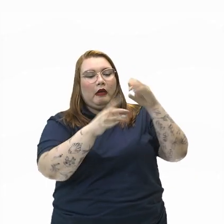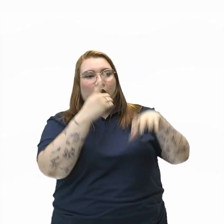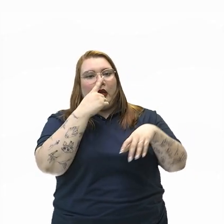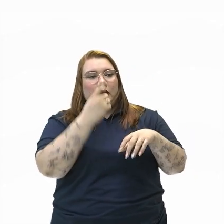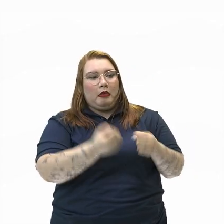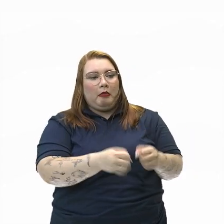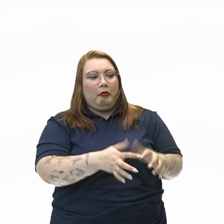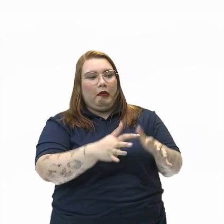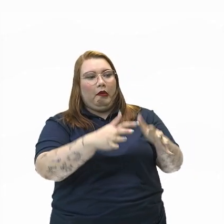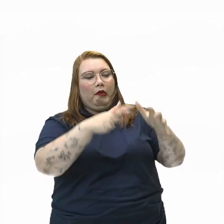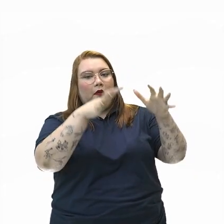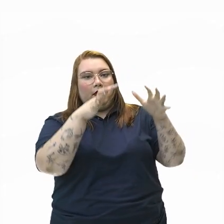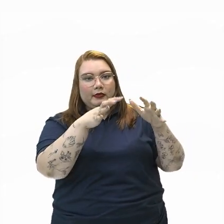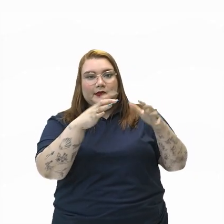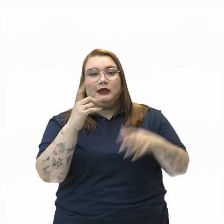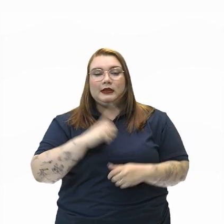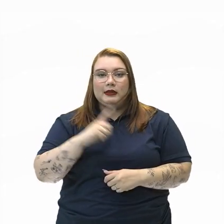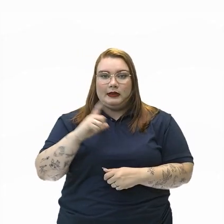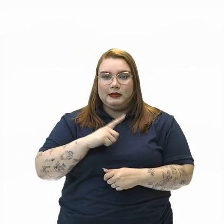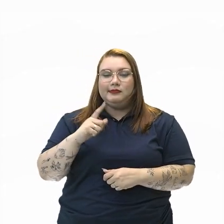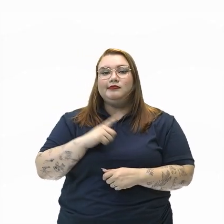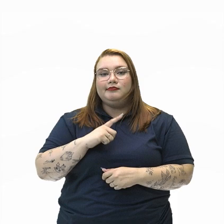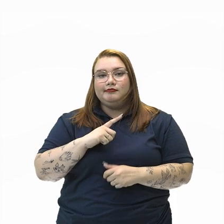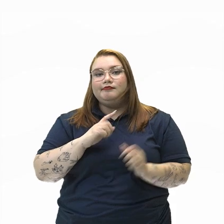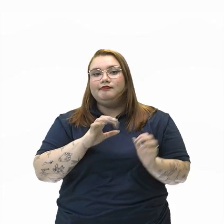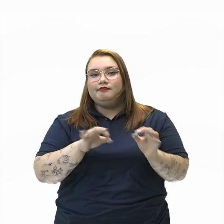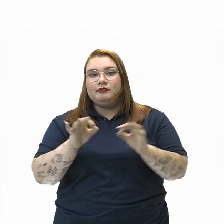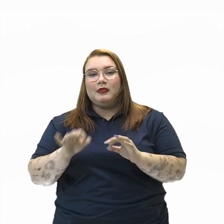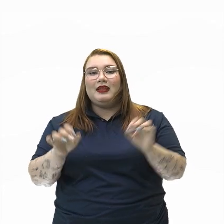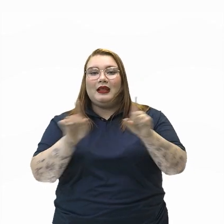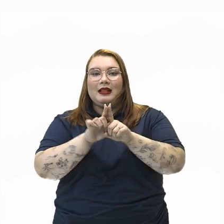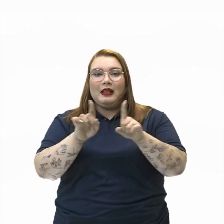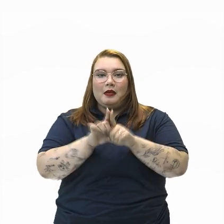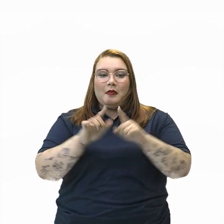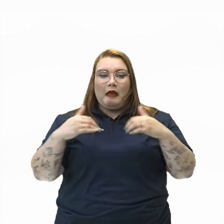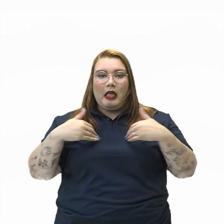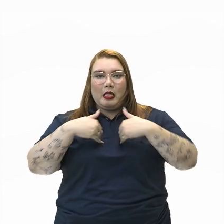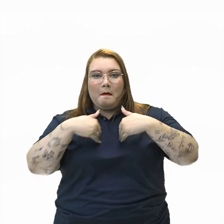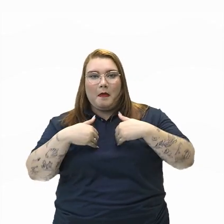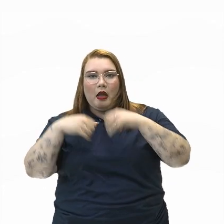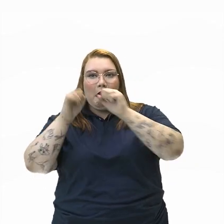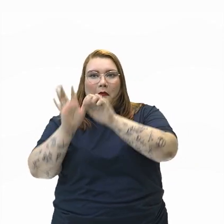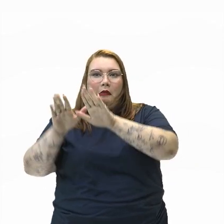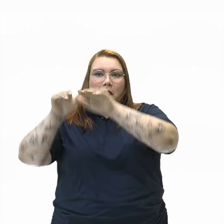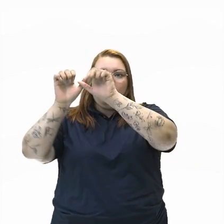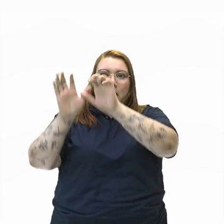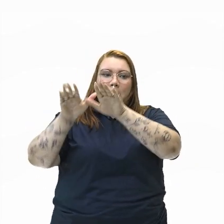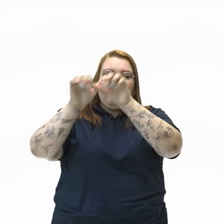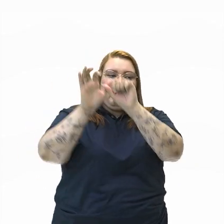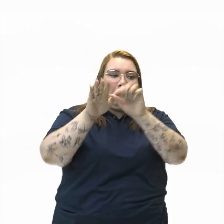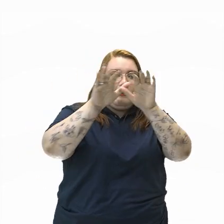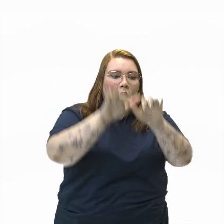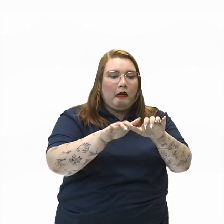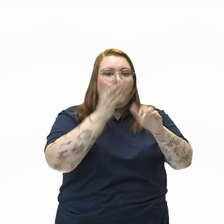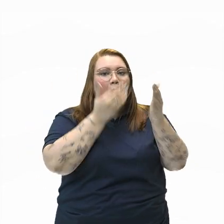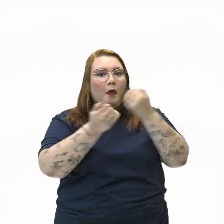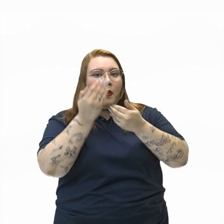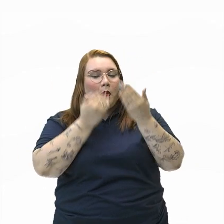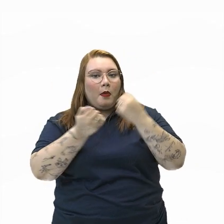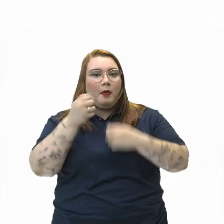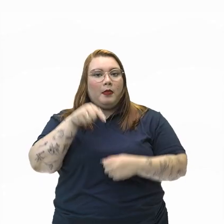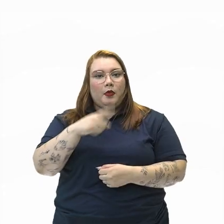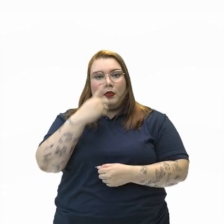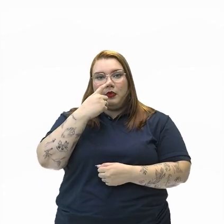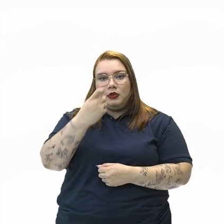ali que existe um grande acúmulo também de animais, né, que vão se alimentar, além do solo, né? O solo ali